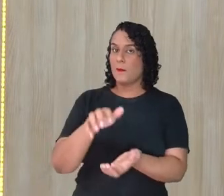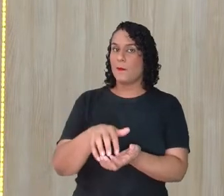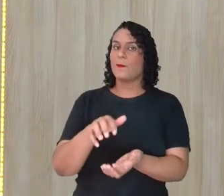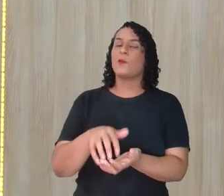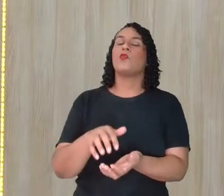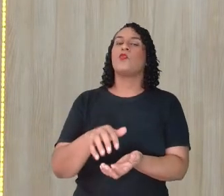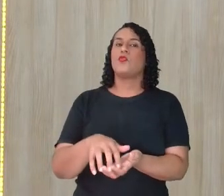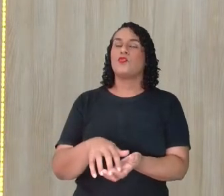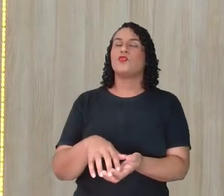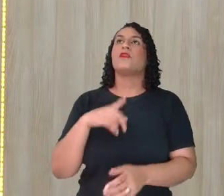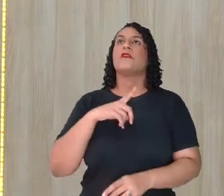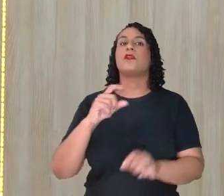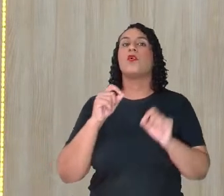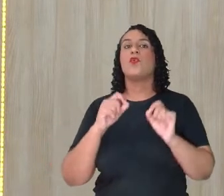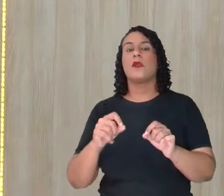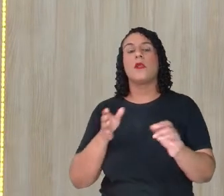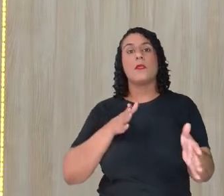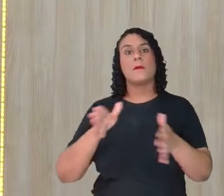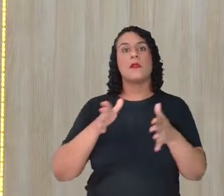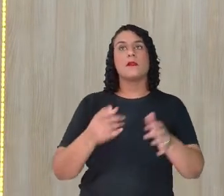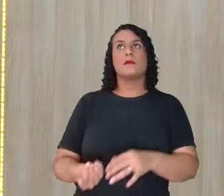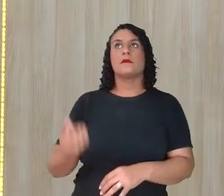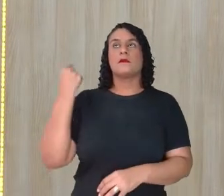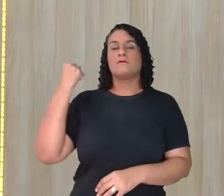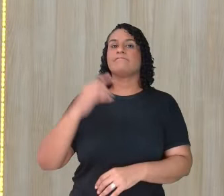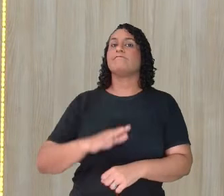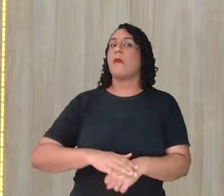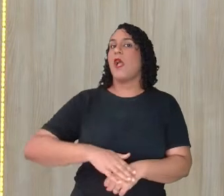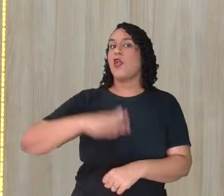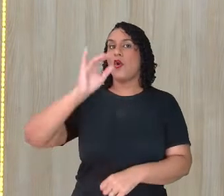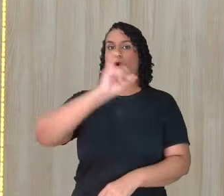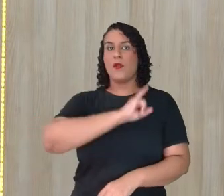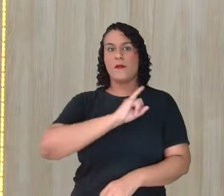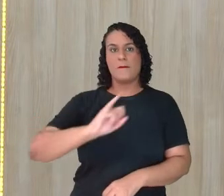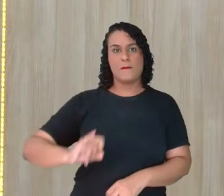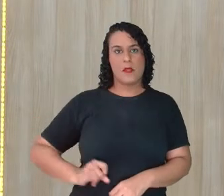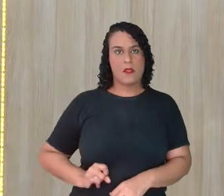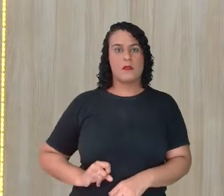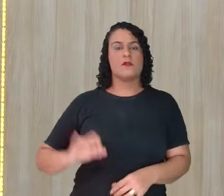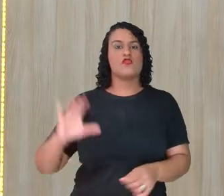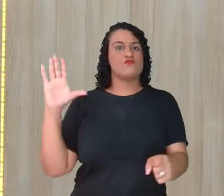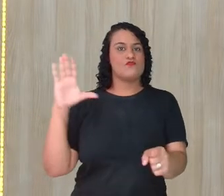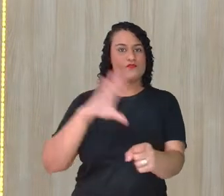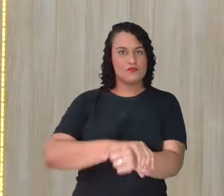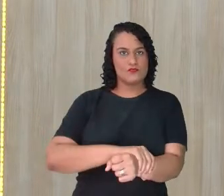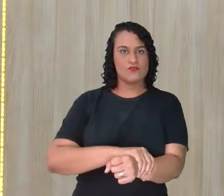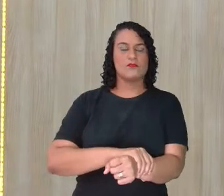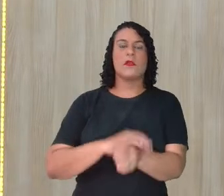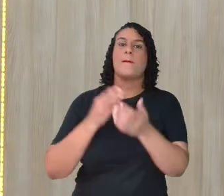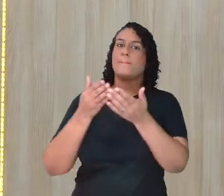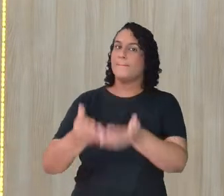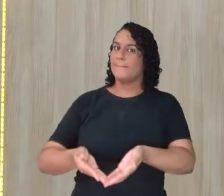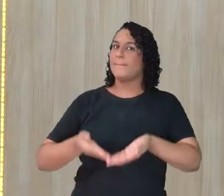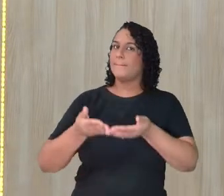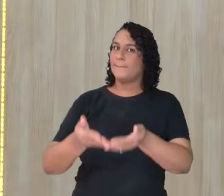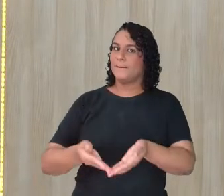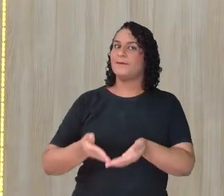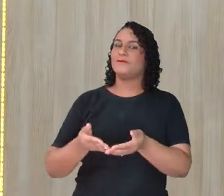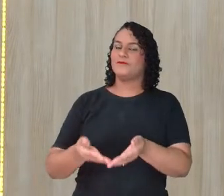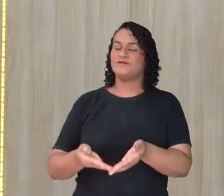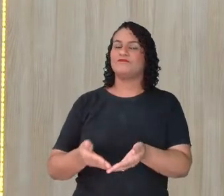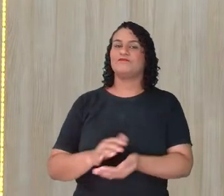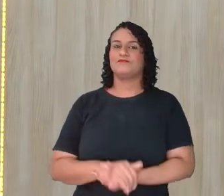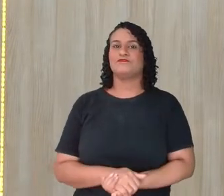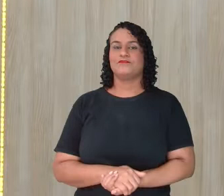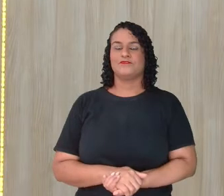constituir naquele período como o maior império colonial, né, marítimo nesse sentido.